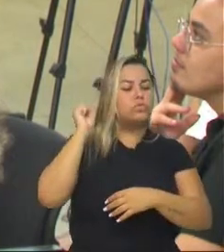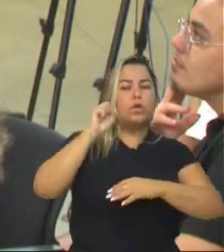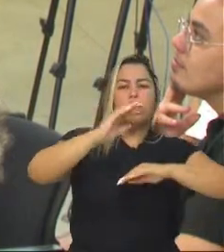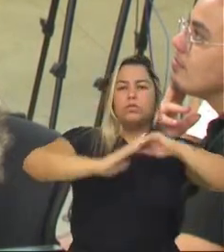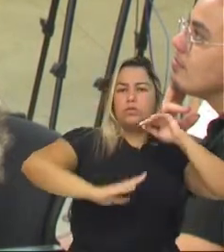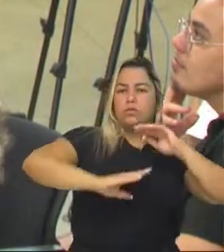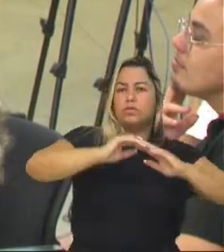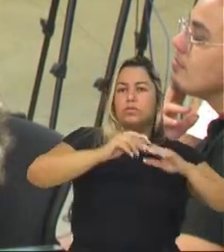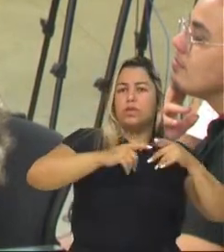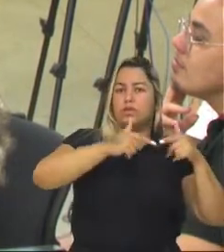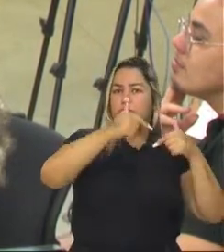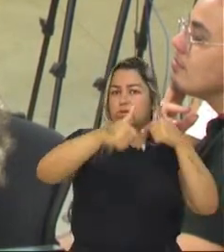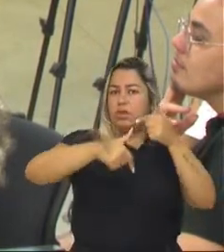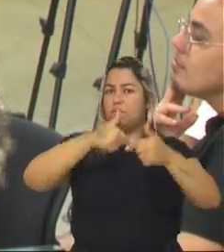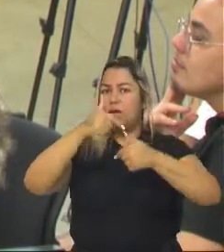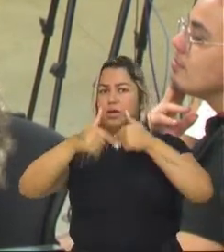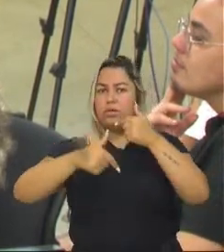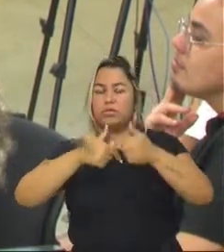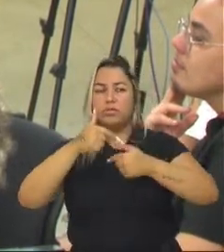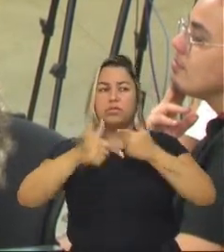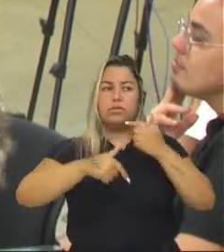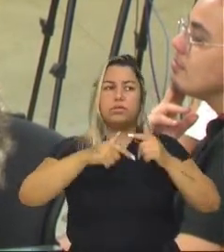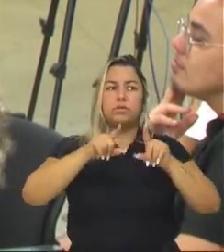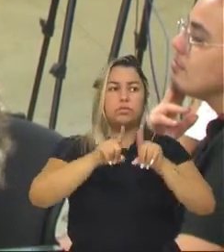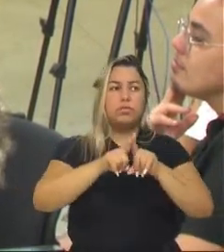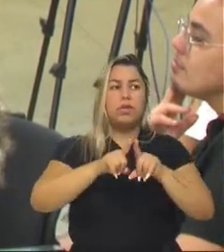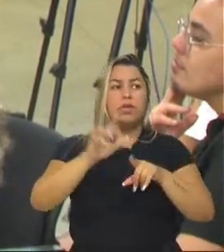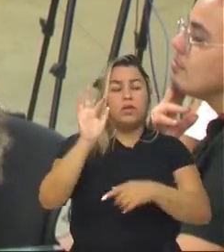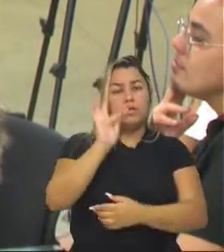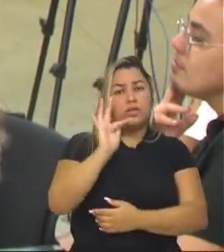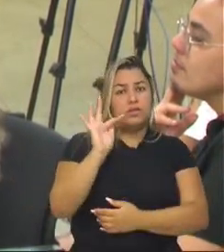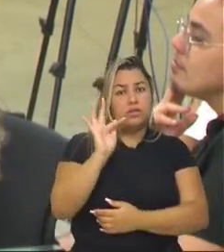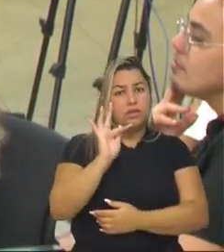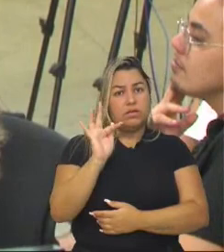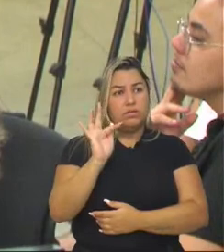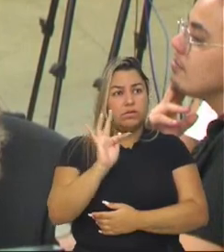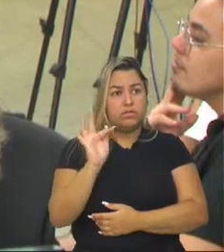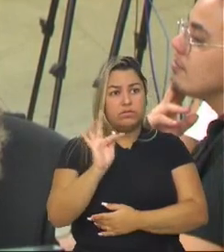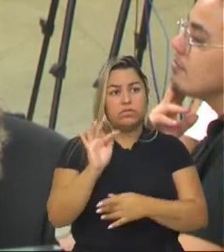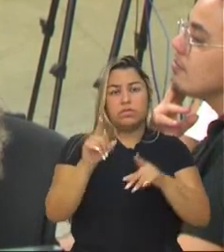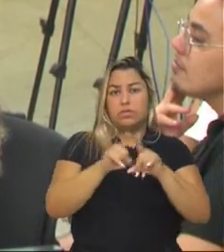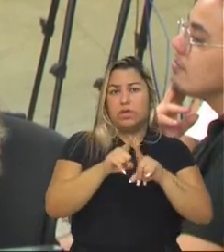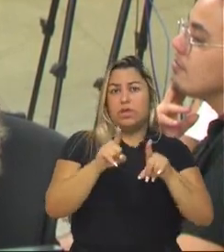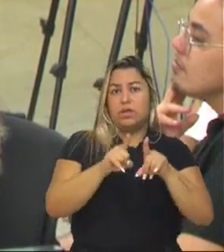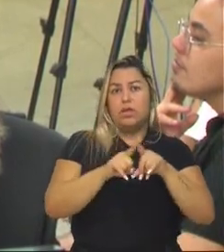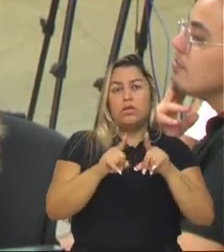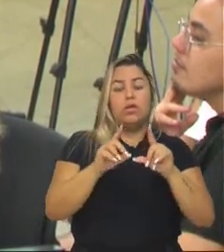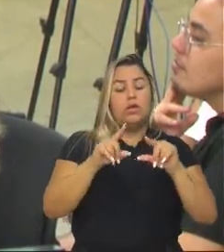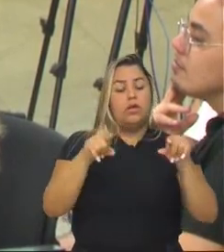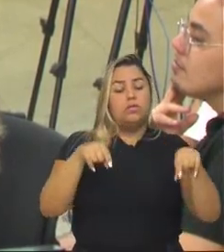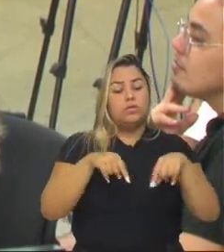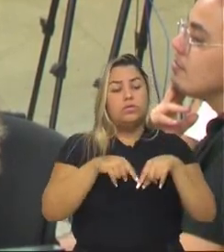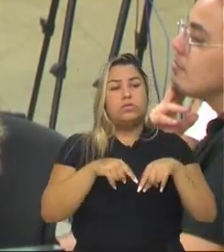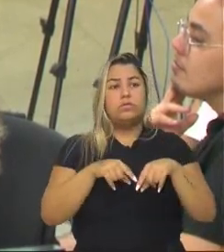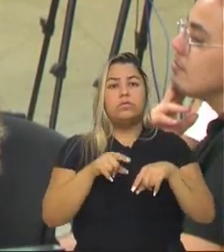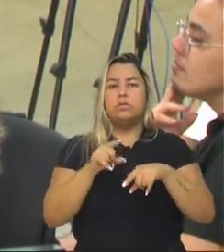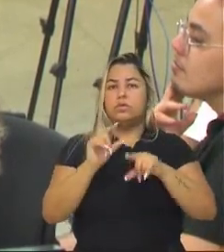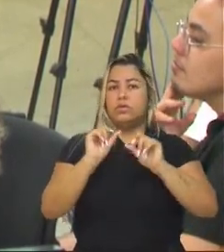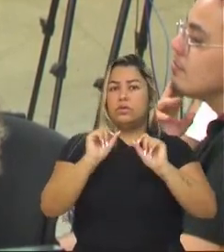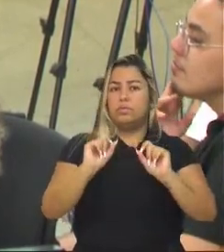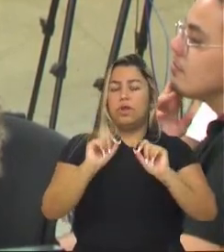nos espaços de trabalho. Né? Assim, a nossa escuta na faculdade, nas supervisões, nos estágios, ainda é muito contaminada, né? Assim,